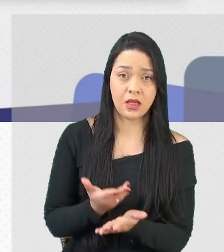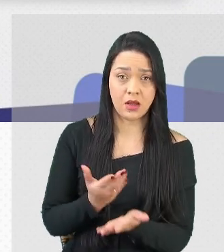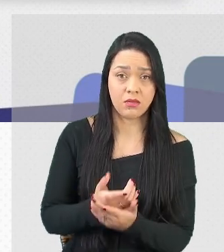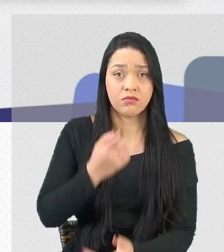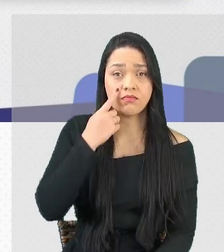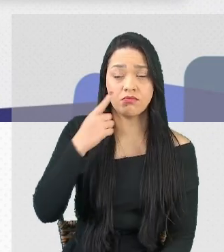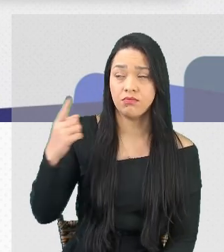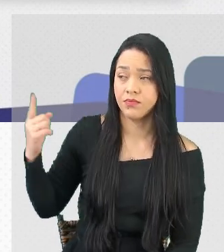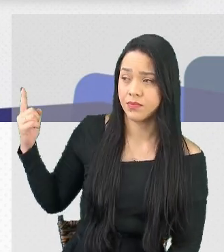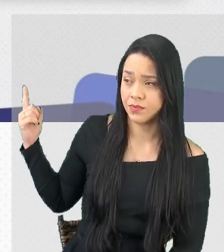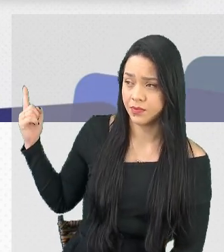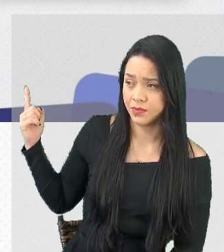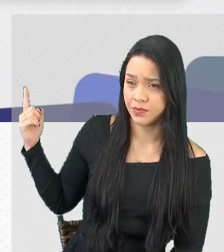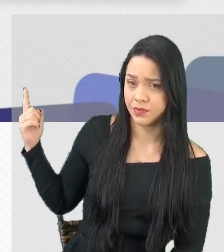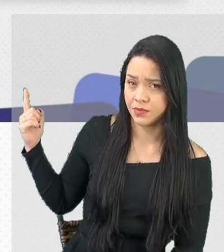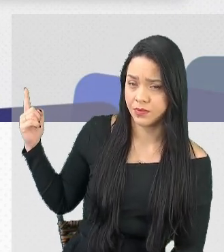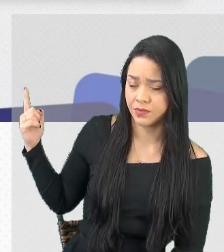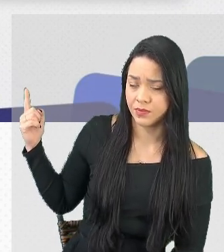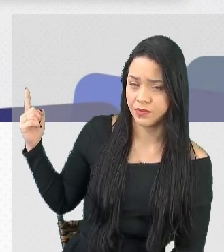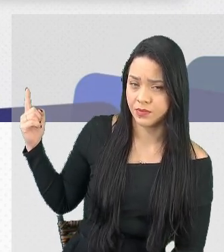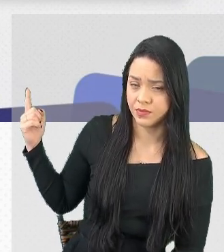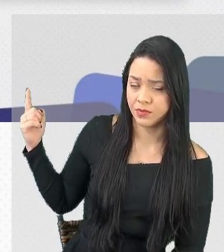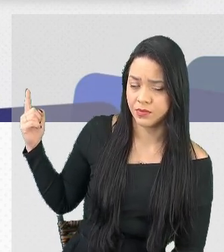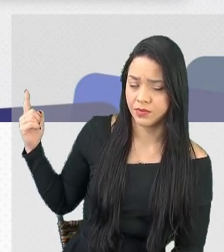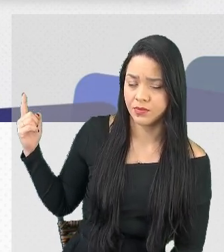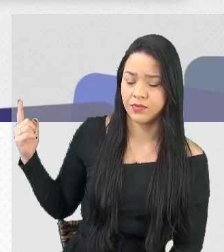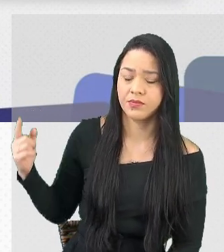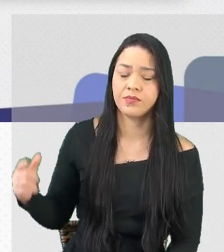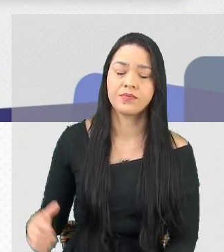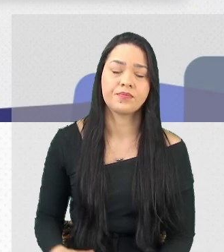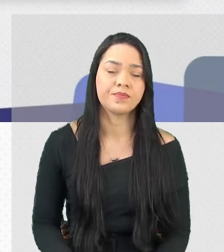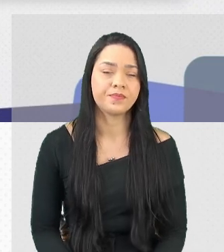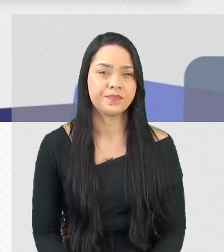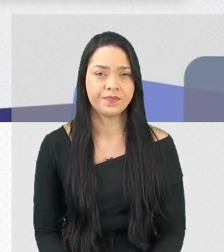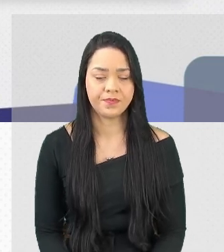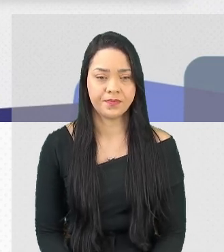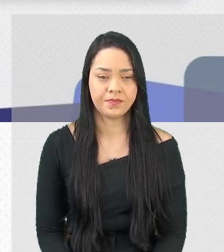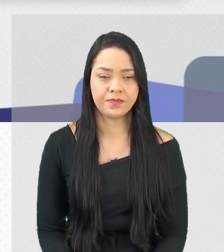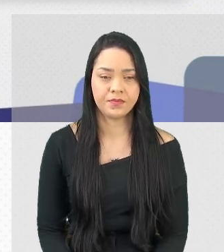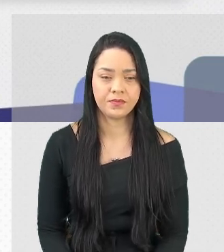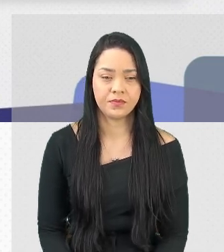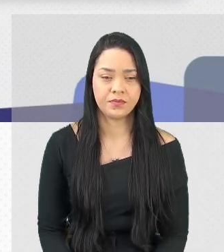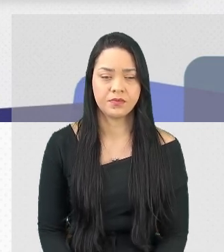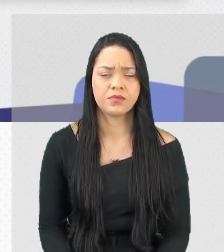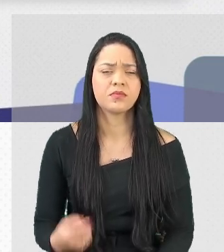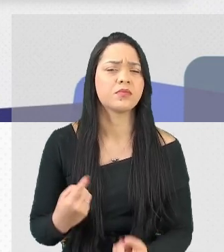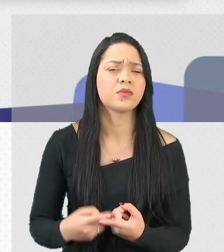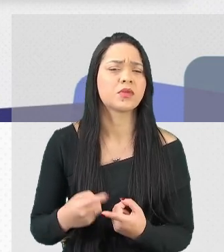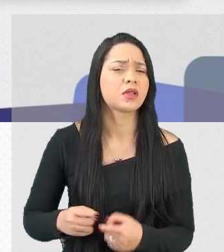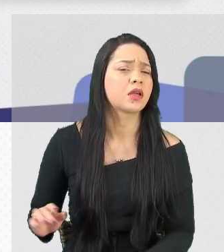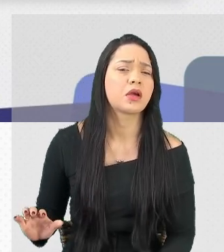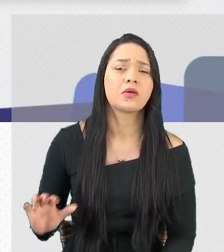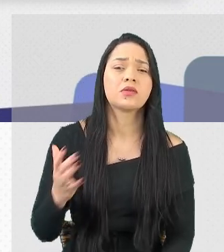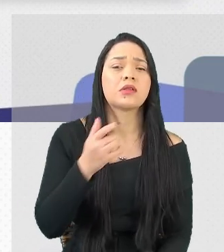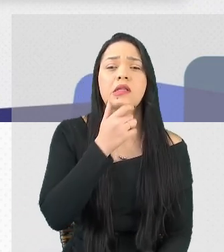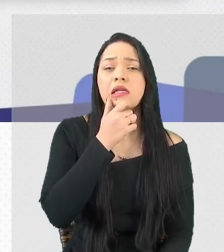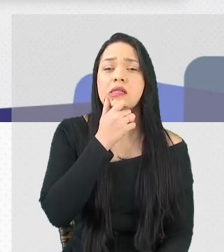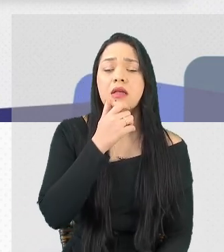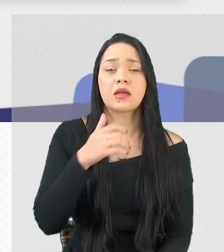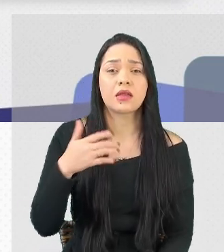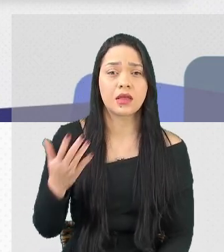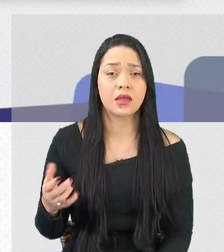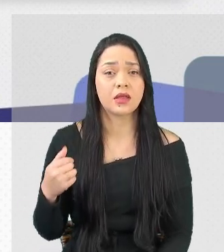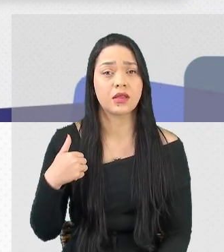entendimento dessa industrialização e por que ela aconteceu na Inglaterra, né? Um ponto que eu quero que fique muito concretizado aí na